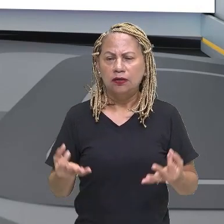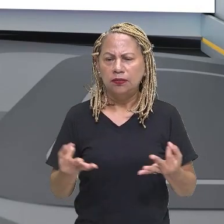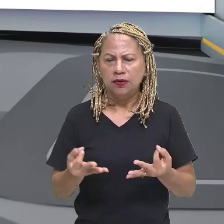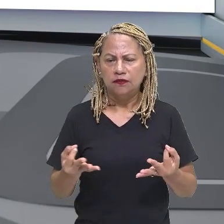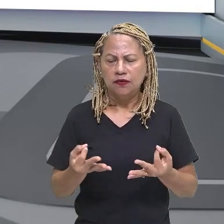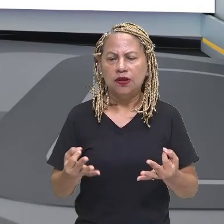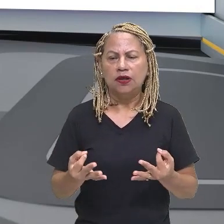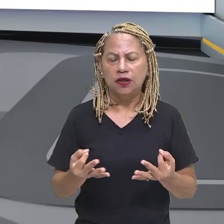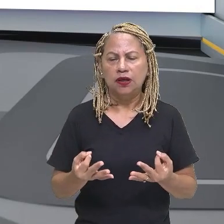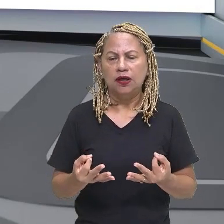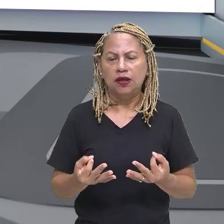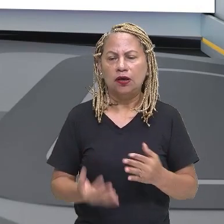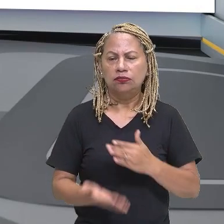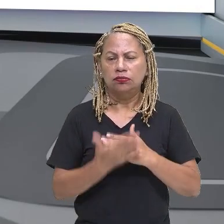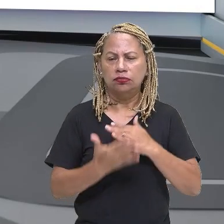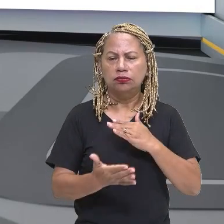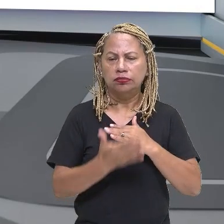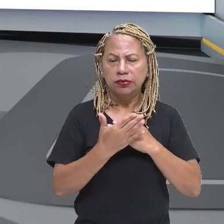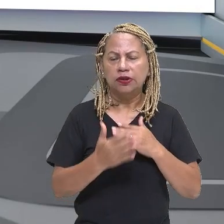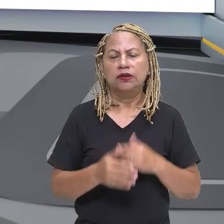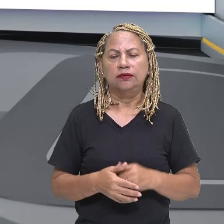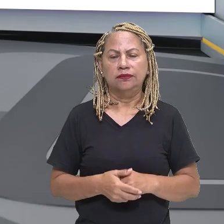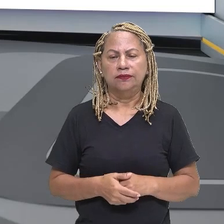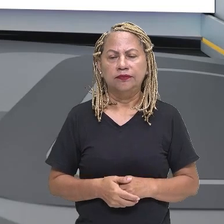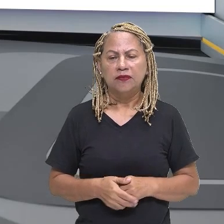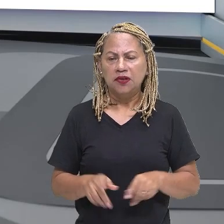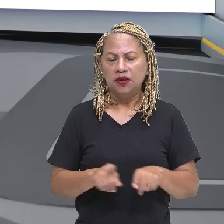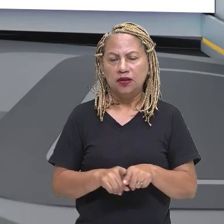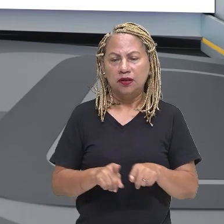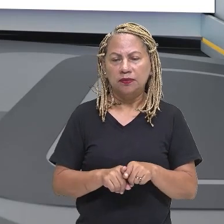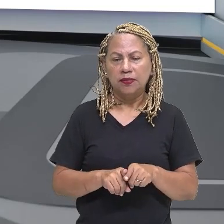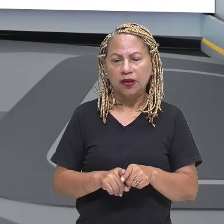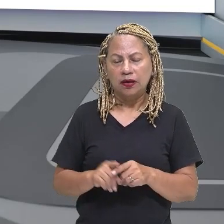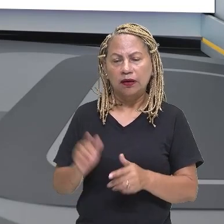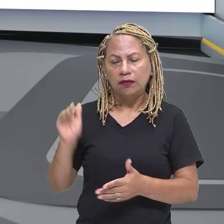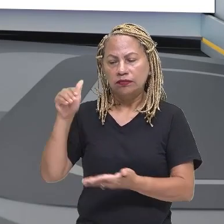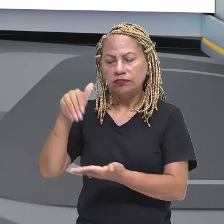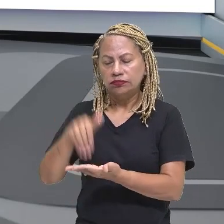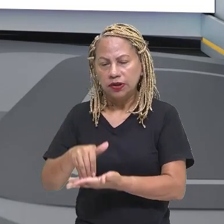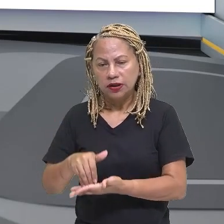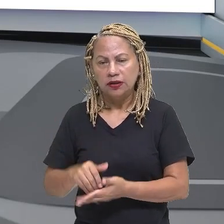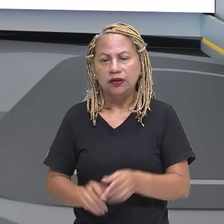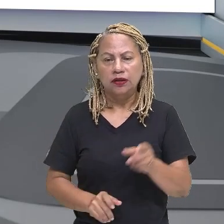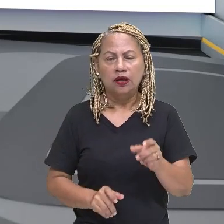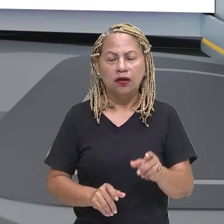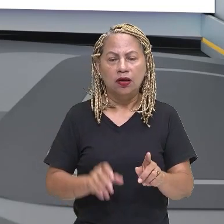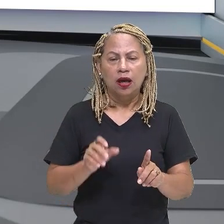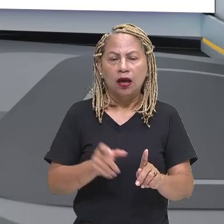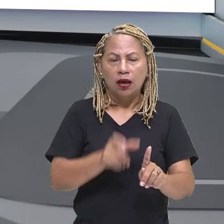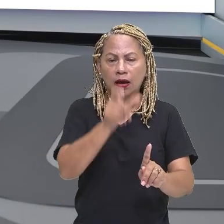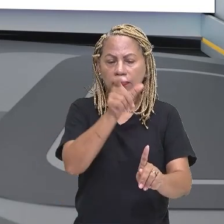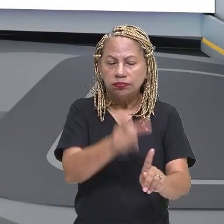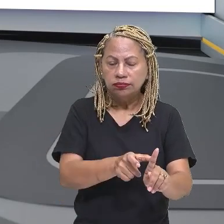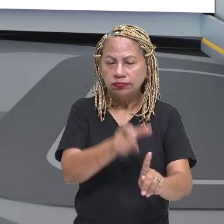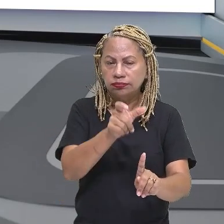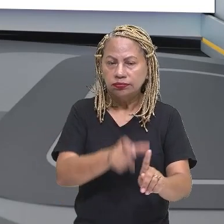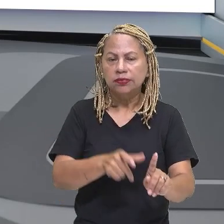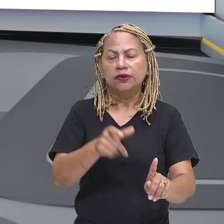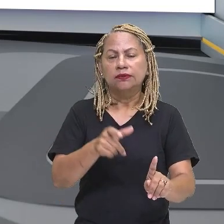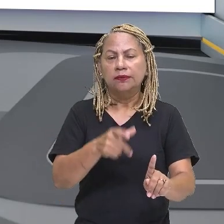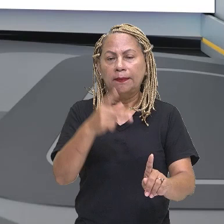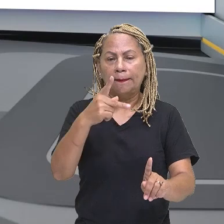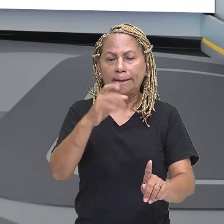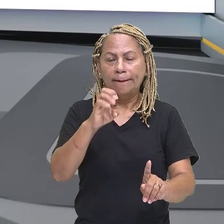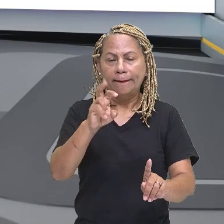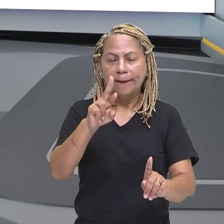em diferentes finais. Normalmente, os personagens começam com atributos divididos em